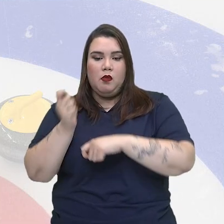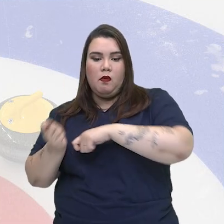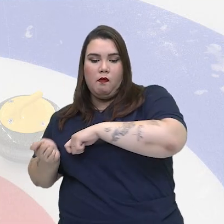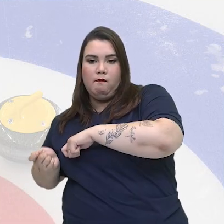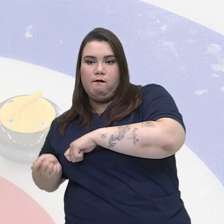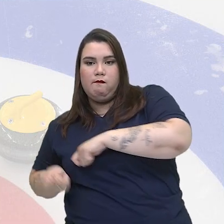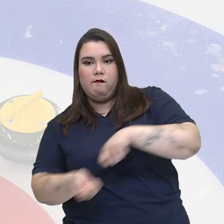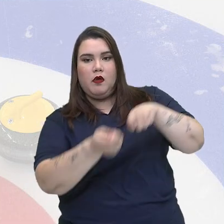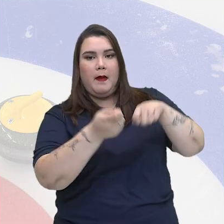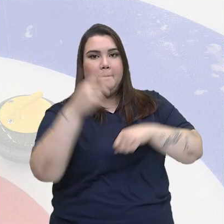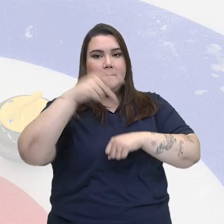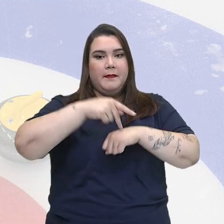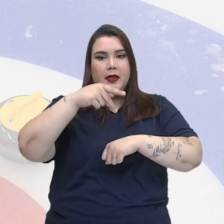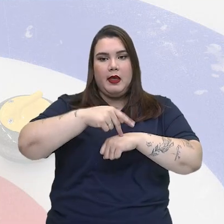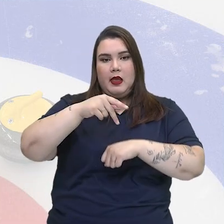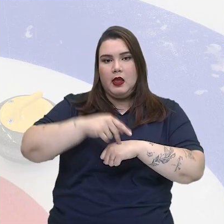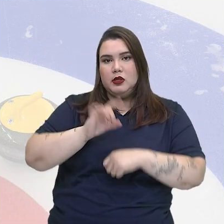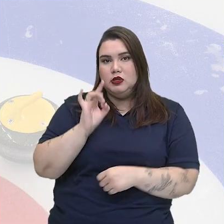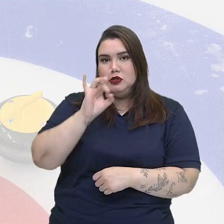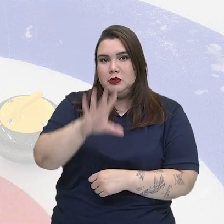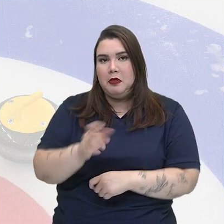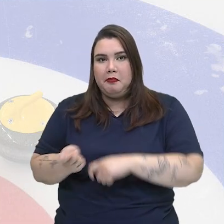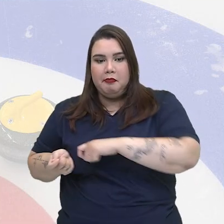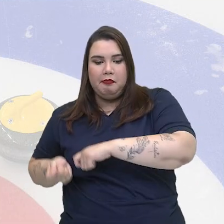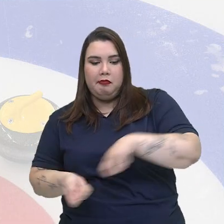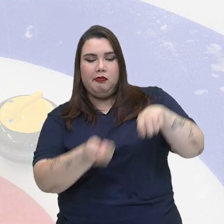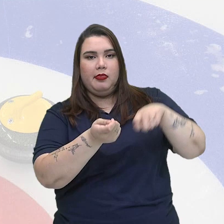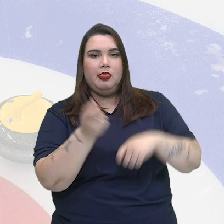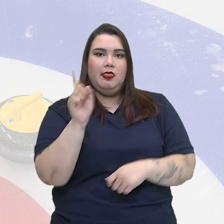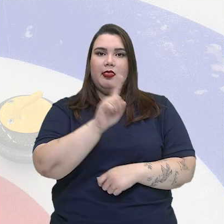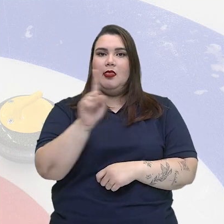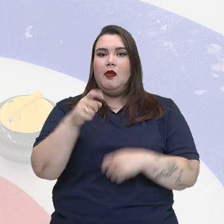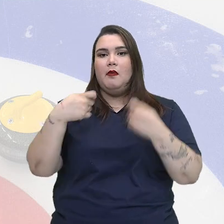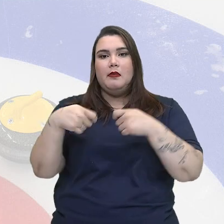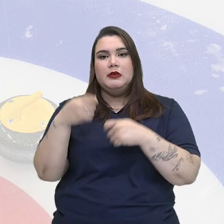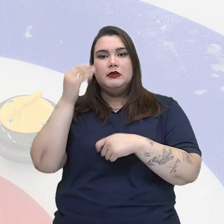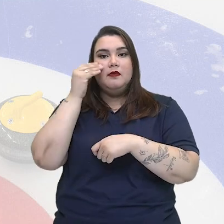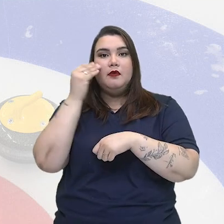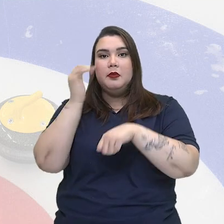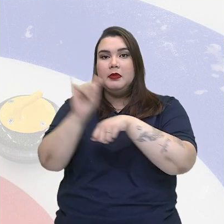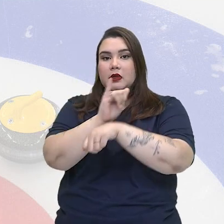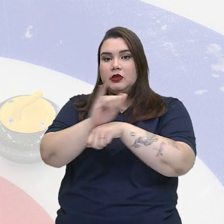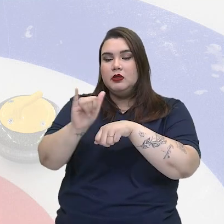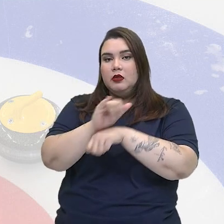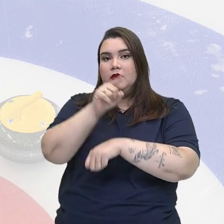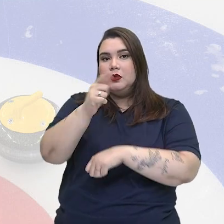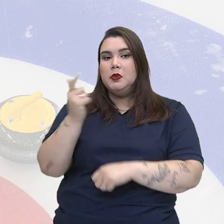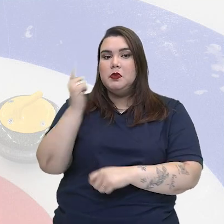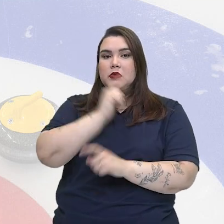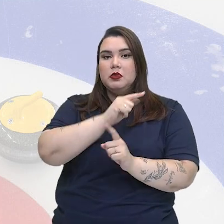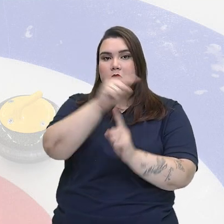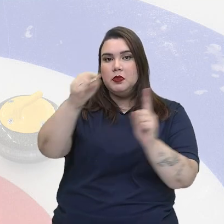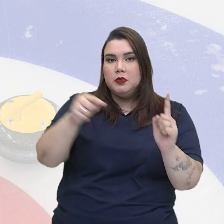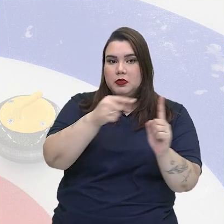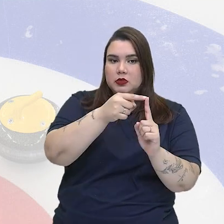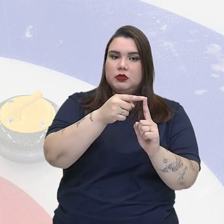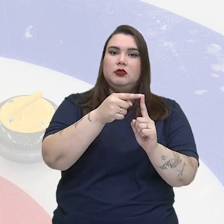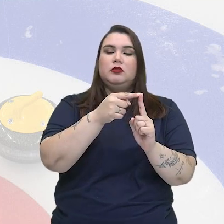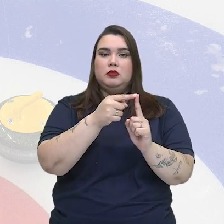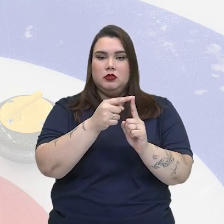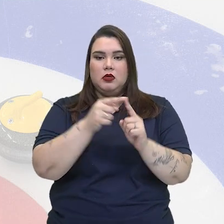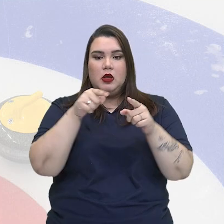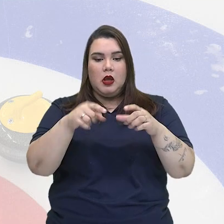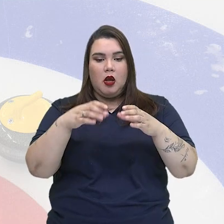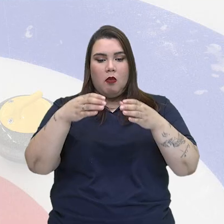fazer isso, você tem que montar uma estratégia para chegar no seu objetivo, que é atingir esse círculo do meio, tá?